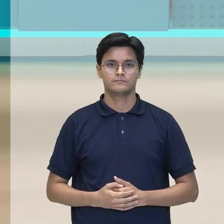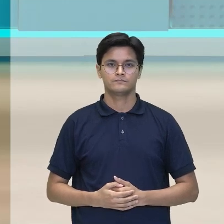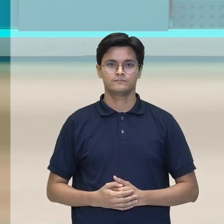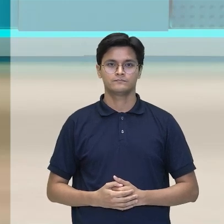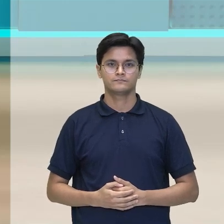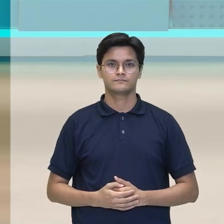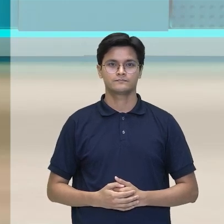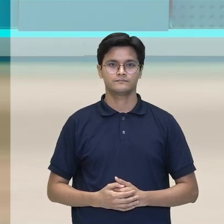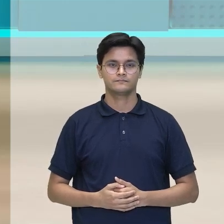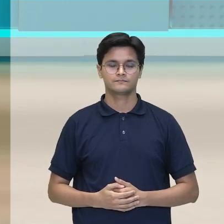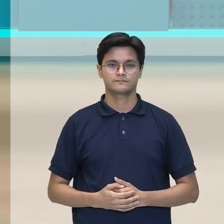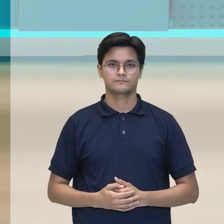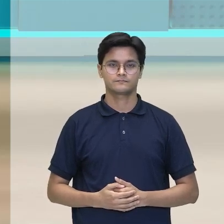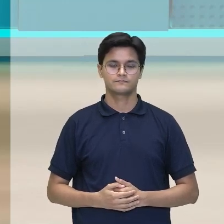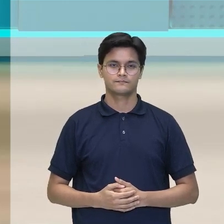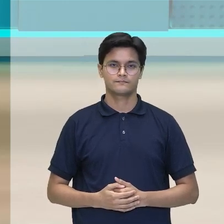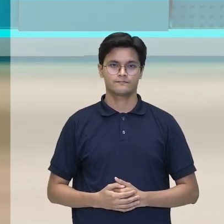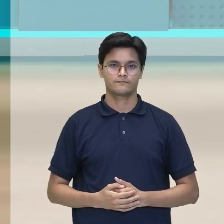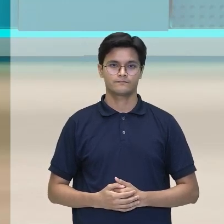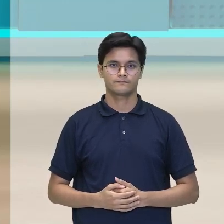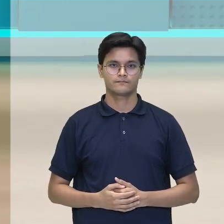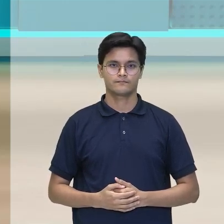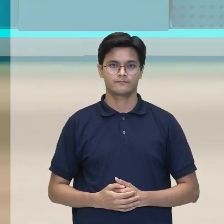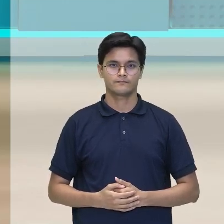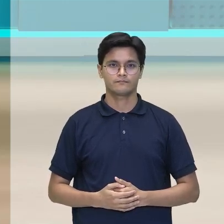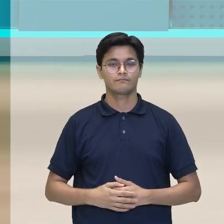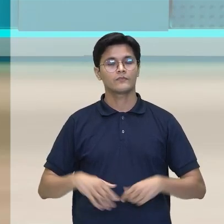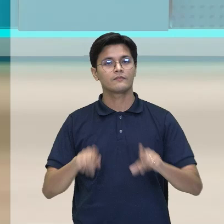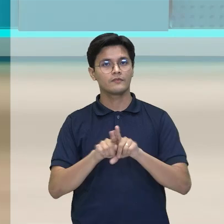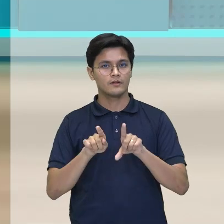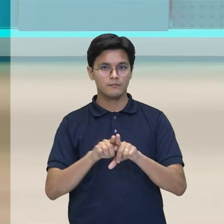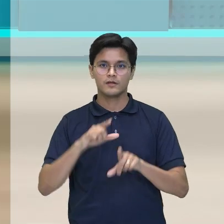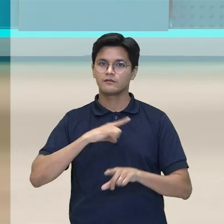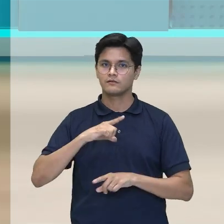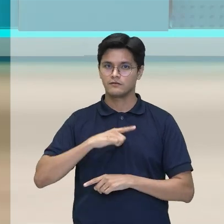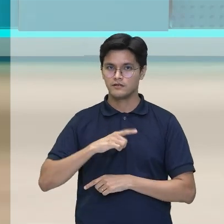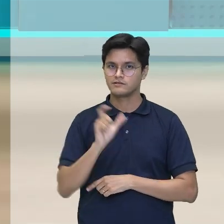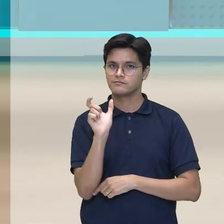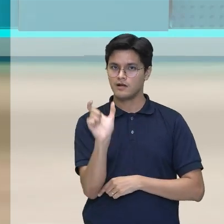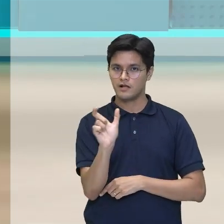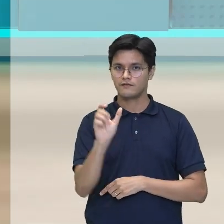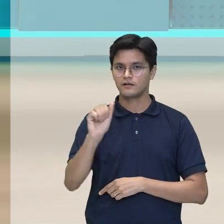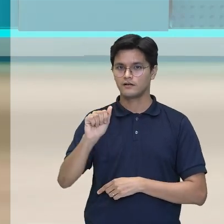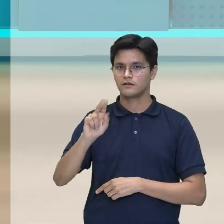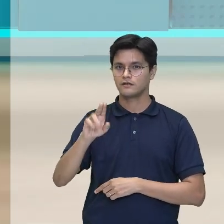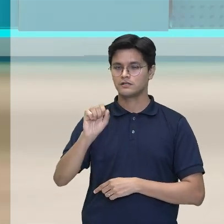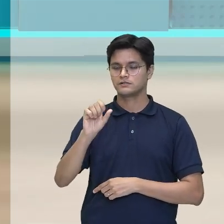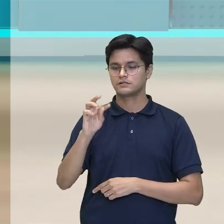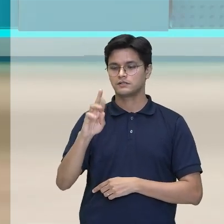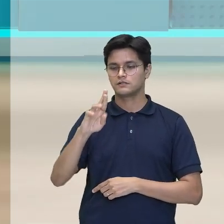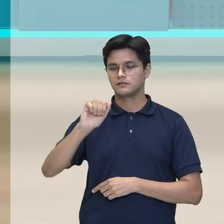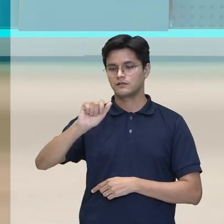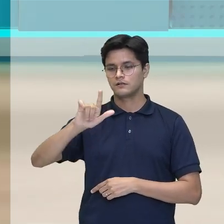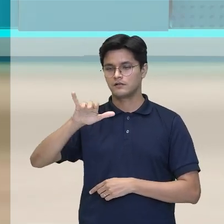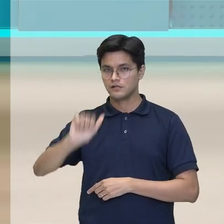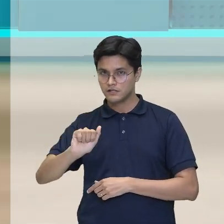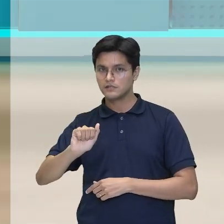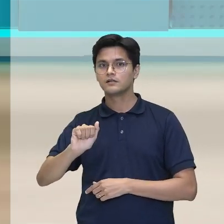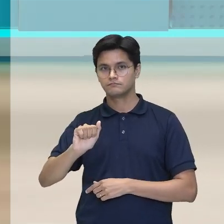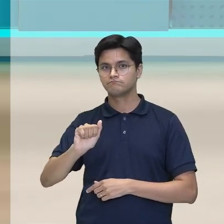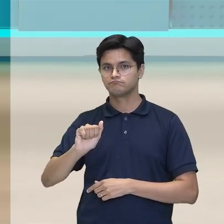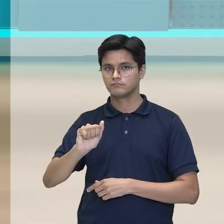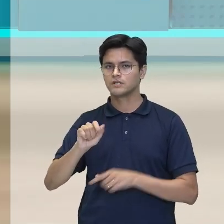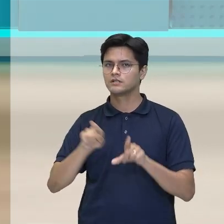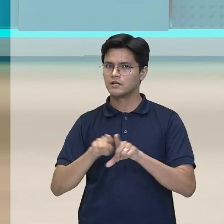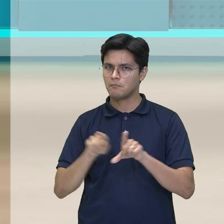E ainda temos a palavra Australia. E as seguintes palavras também se relacionam